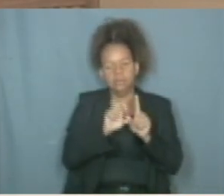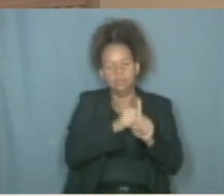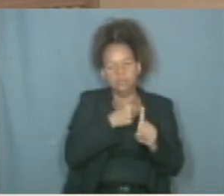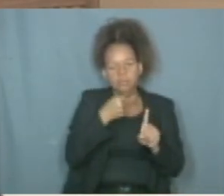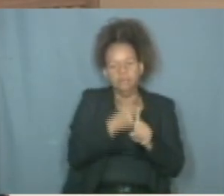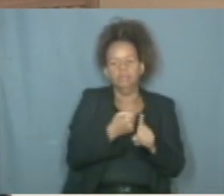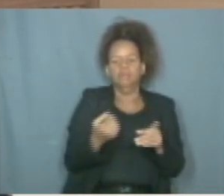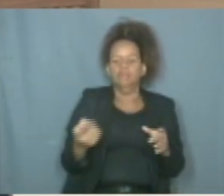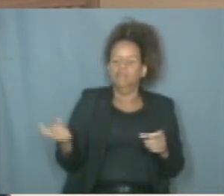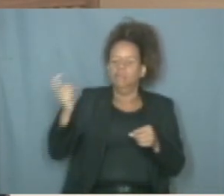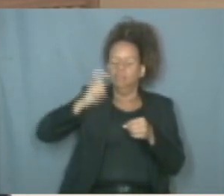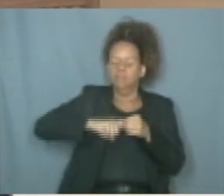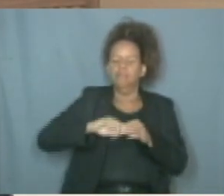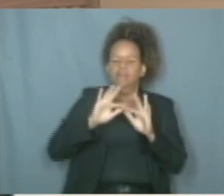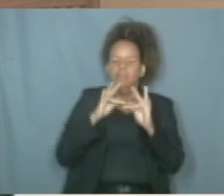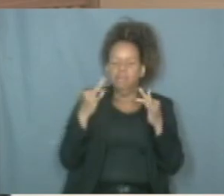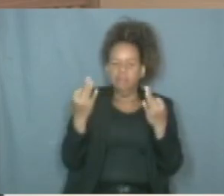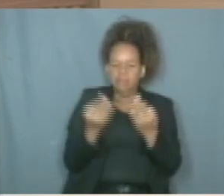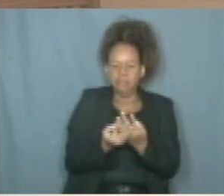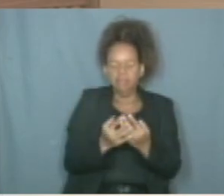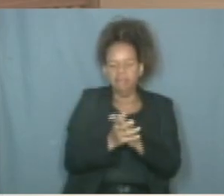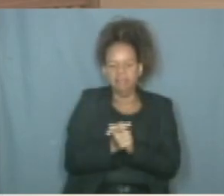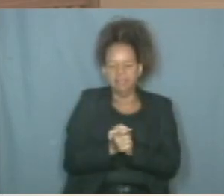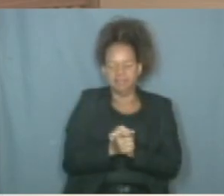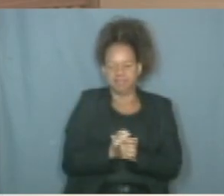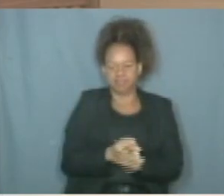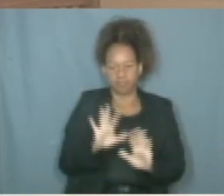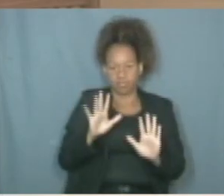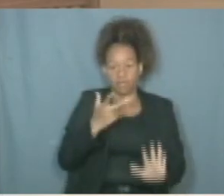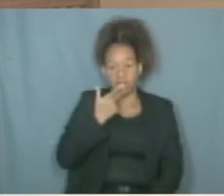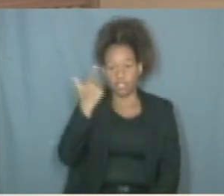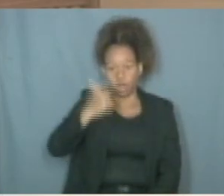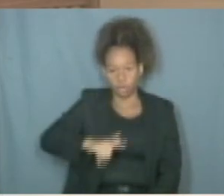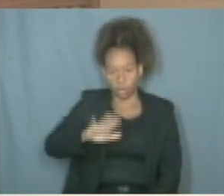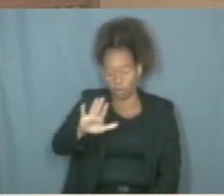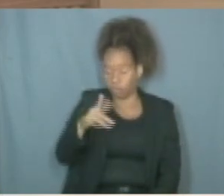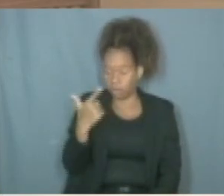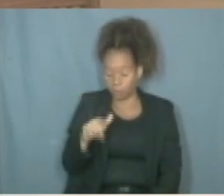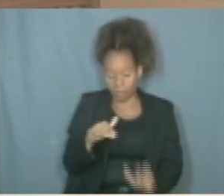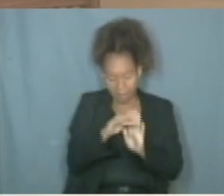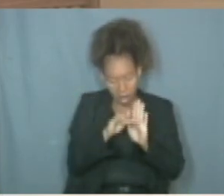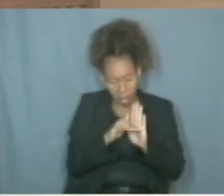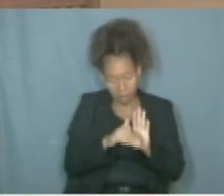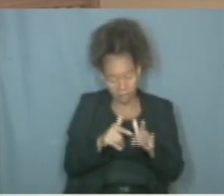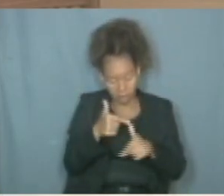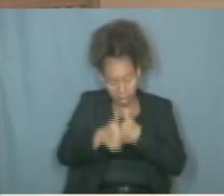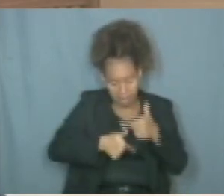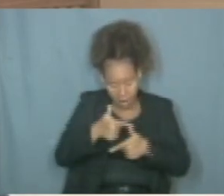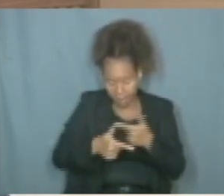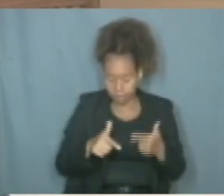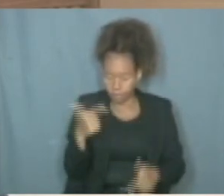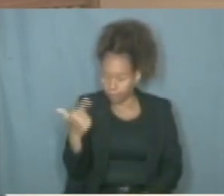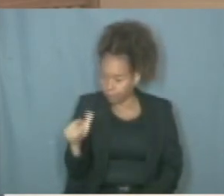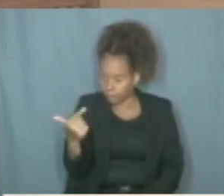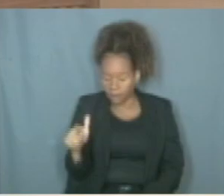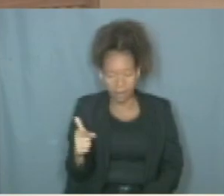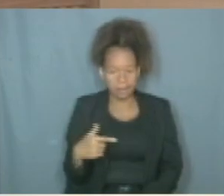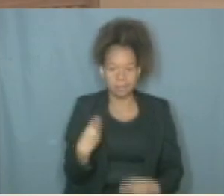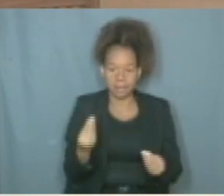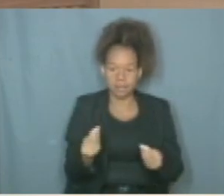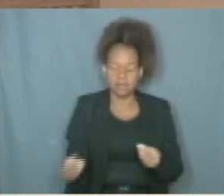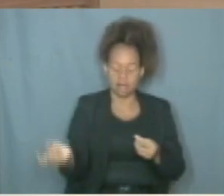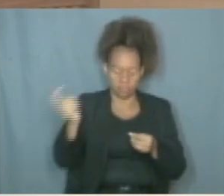sociedade, à sua família. Vou repetir, não existe plano de empregabilidade, não existe um trabalho para que